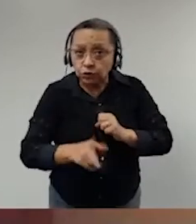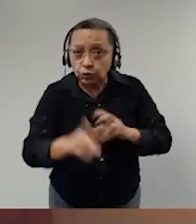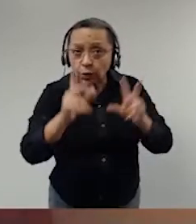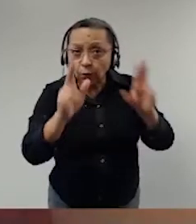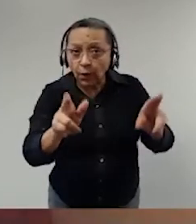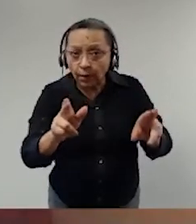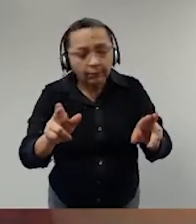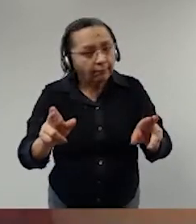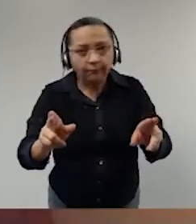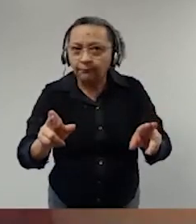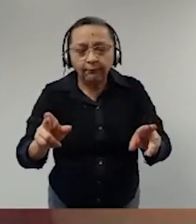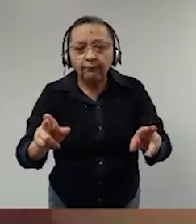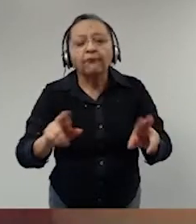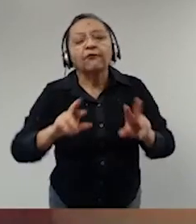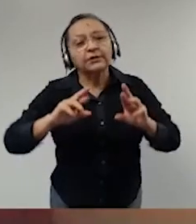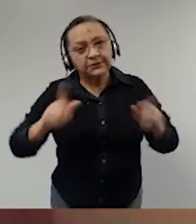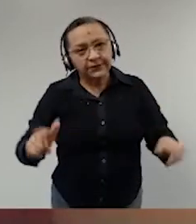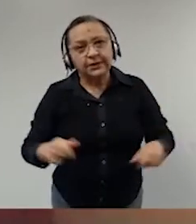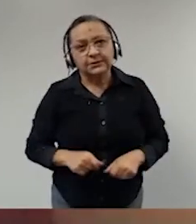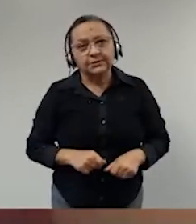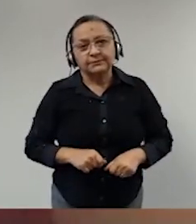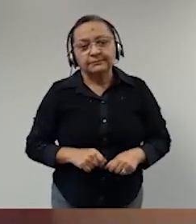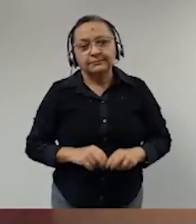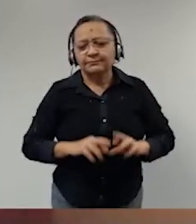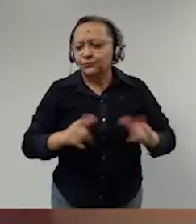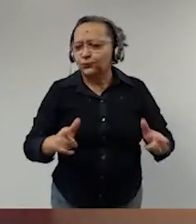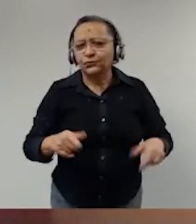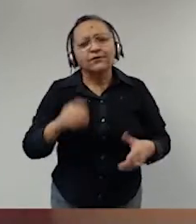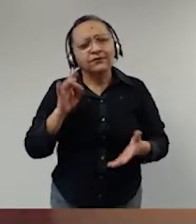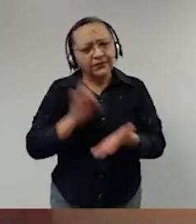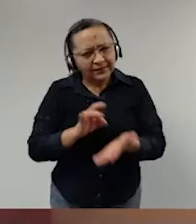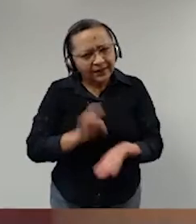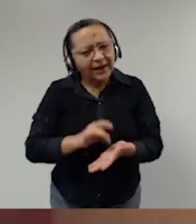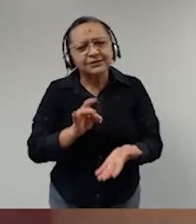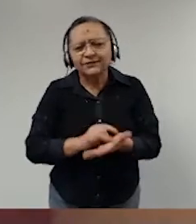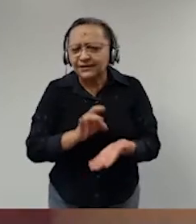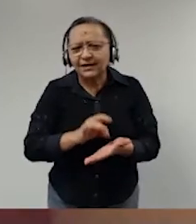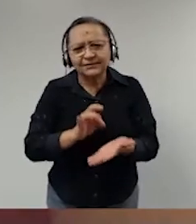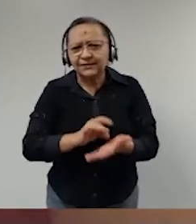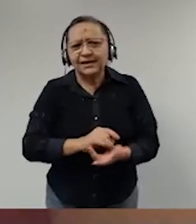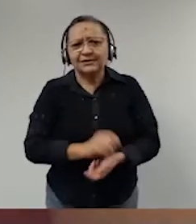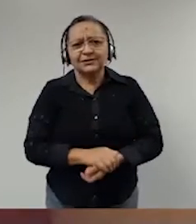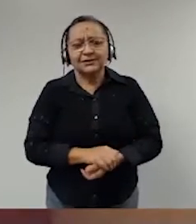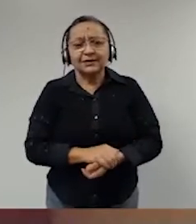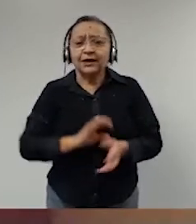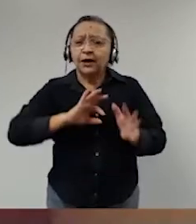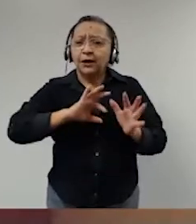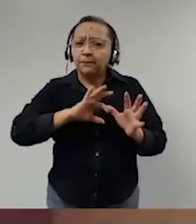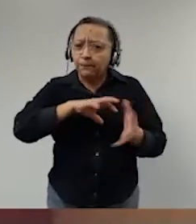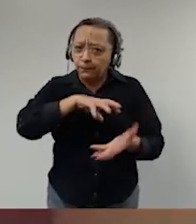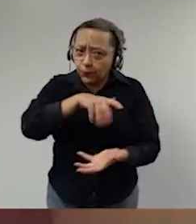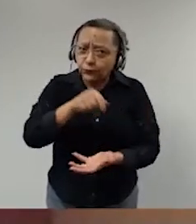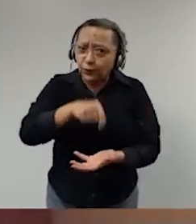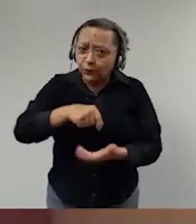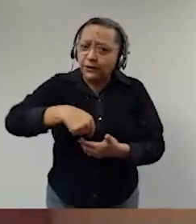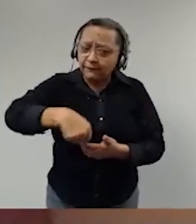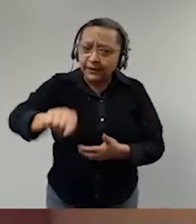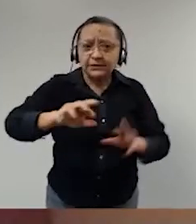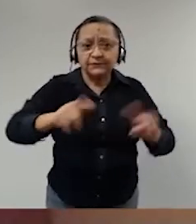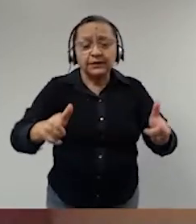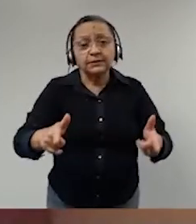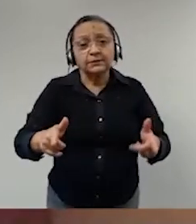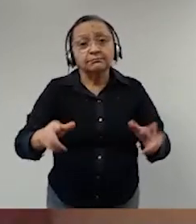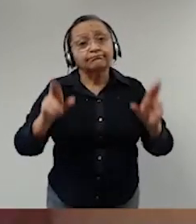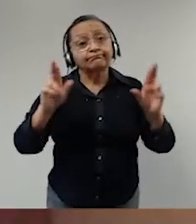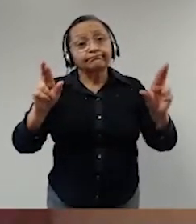é uma questão só de vontade. O mundo não voltará mais a ser o que era. E, em certa medida, ainda bem que não voltará